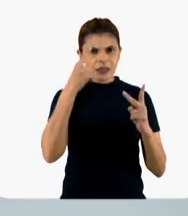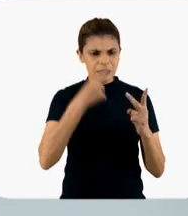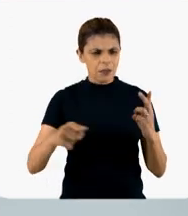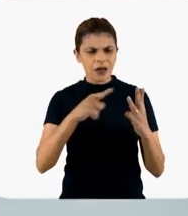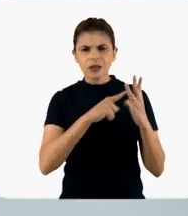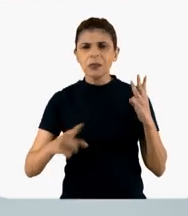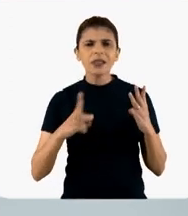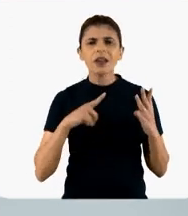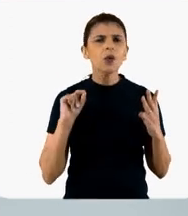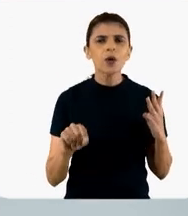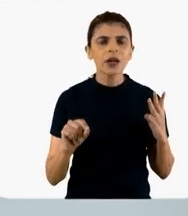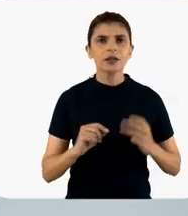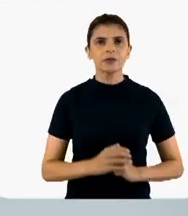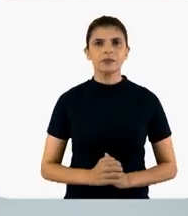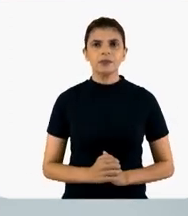dia, você ainda tem o quê?